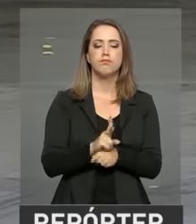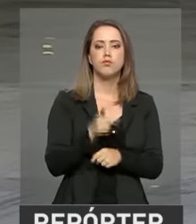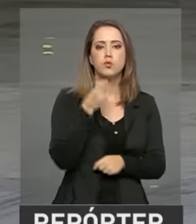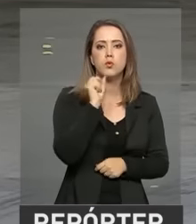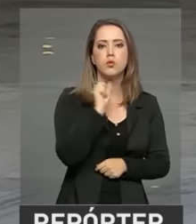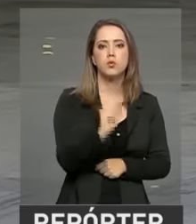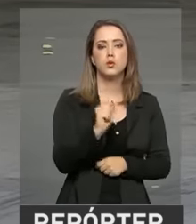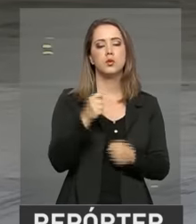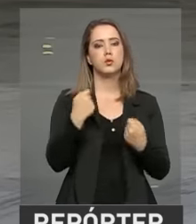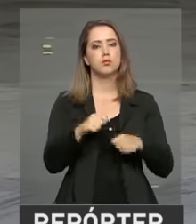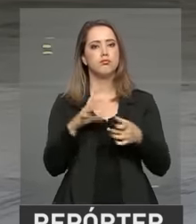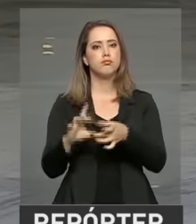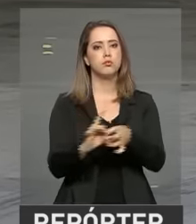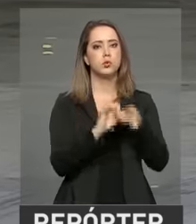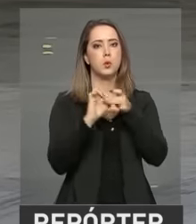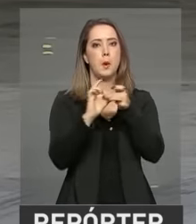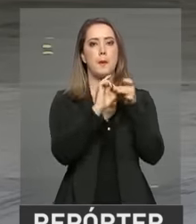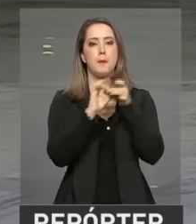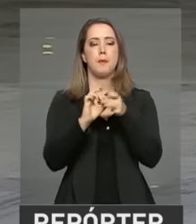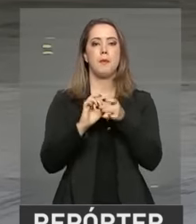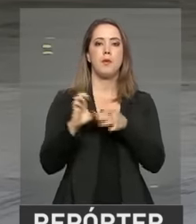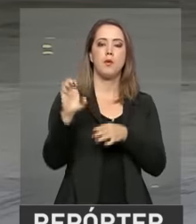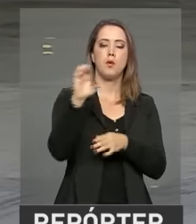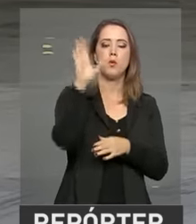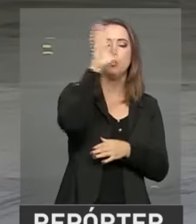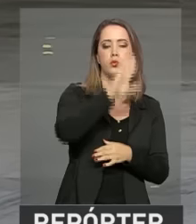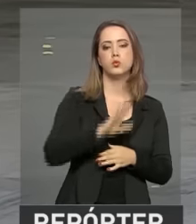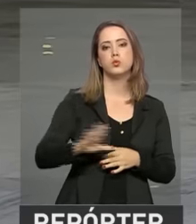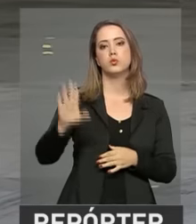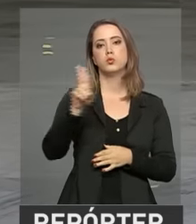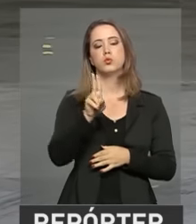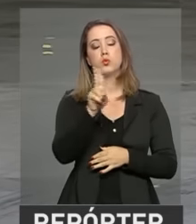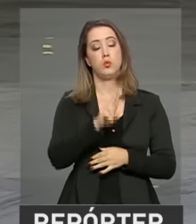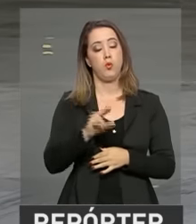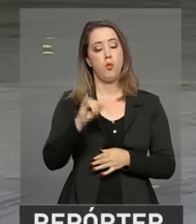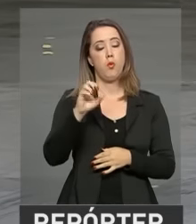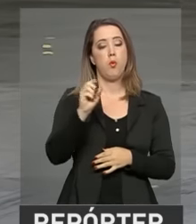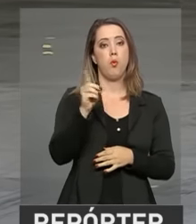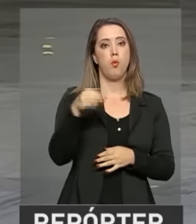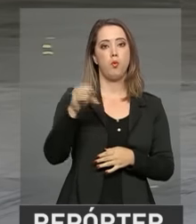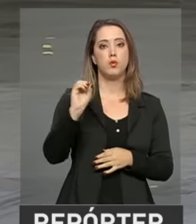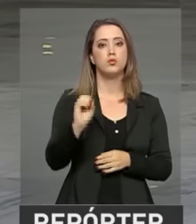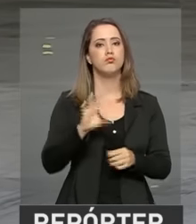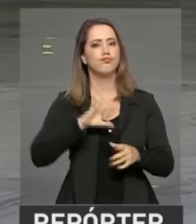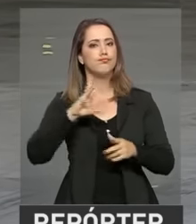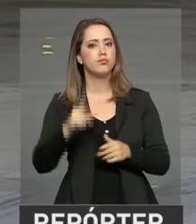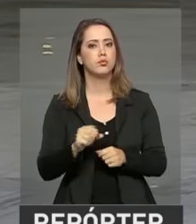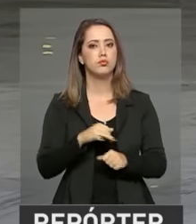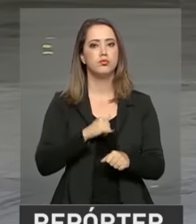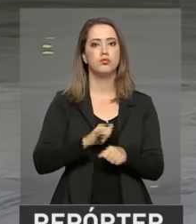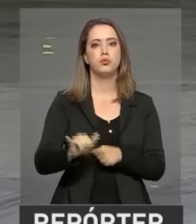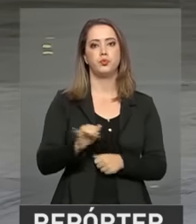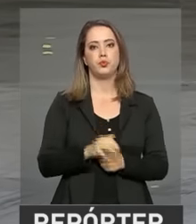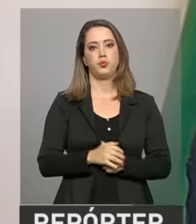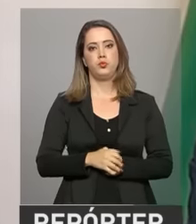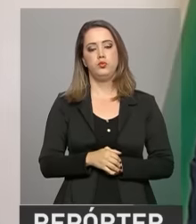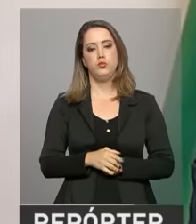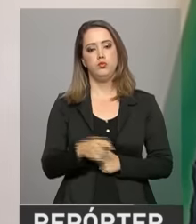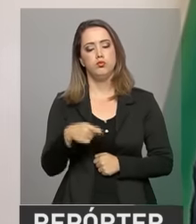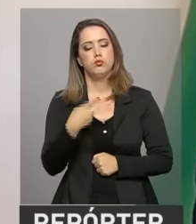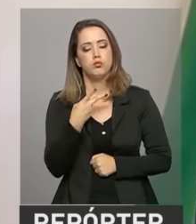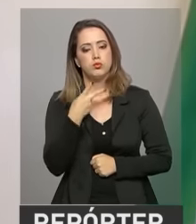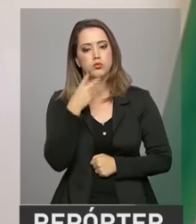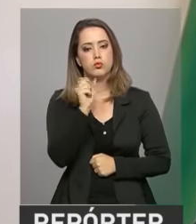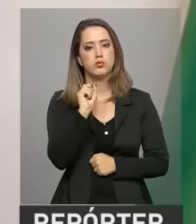união do Governo Federal de estados e municípios para combater todos os tipos de violência no Brasil eu acho que